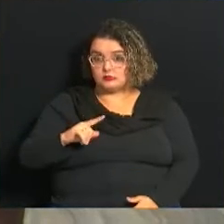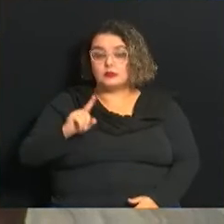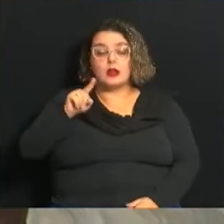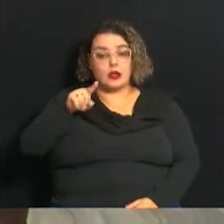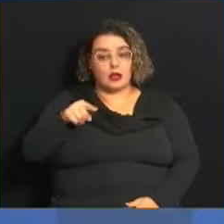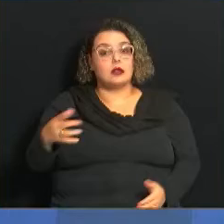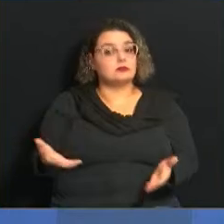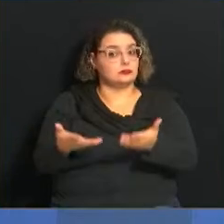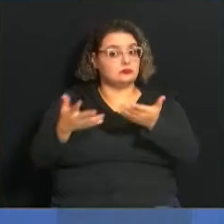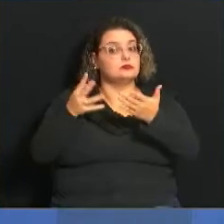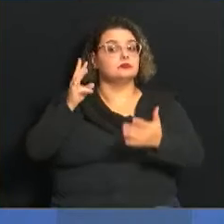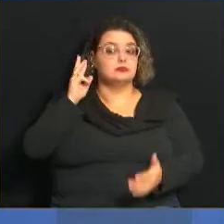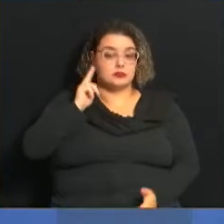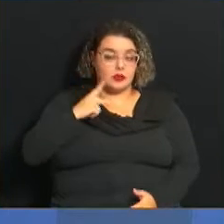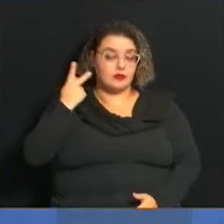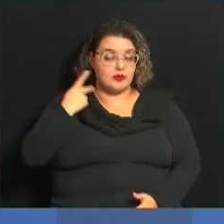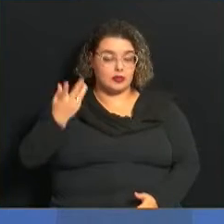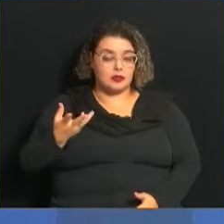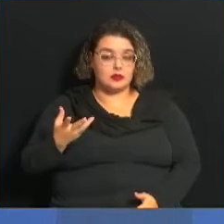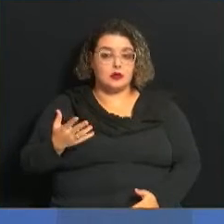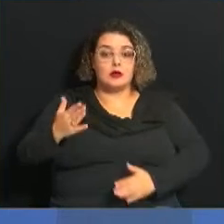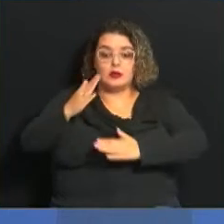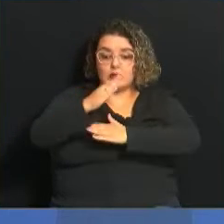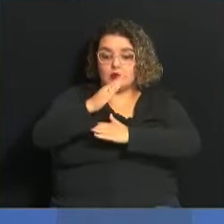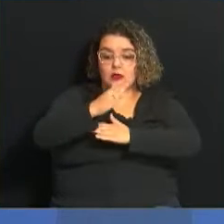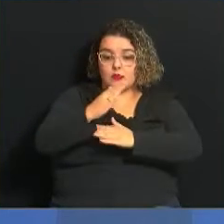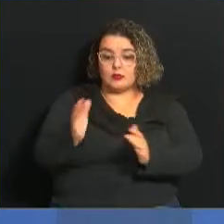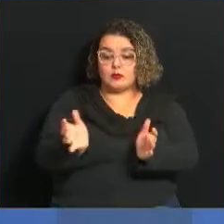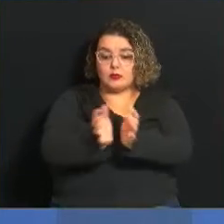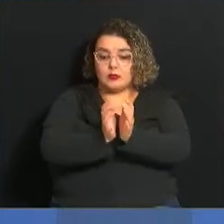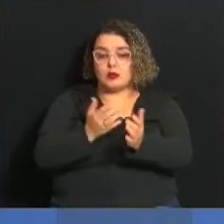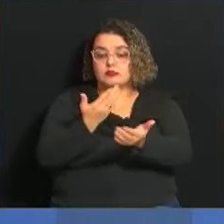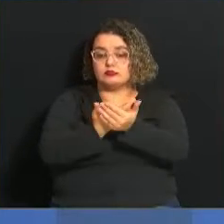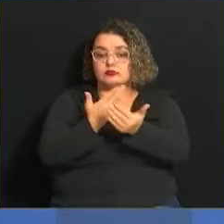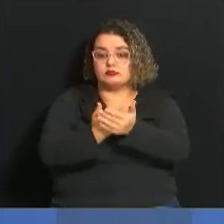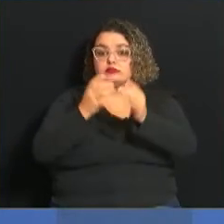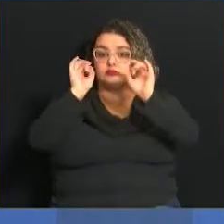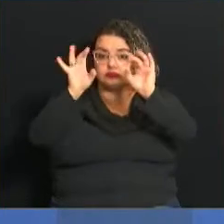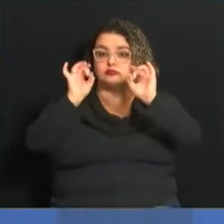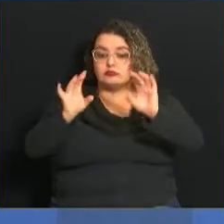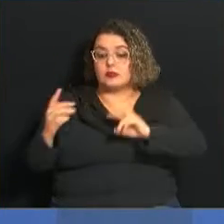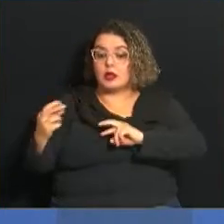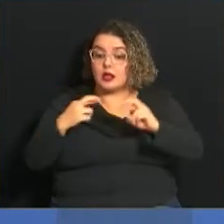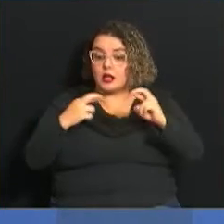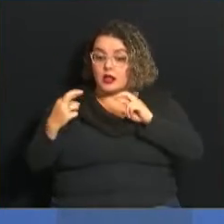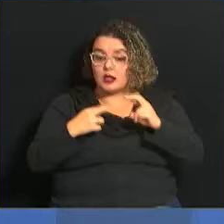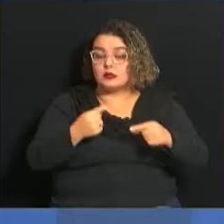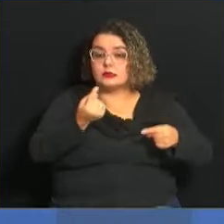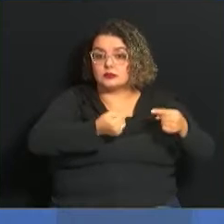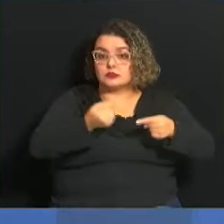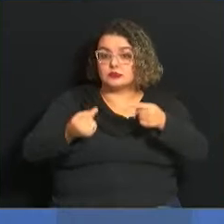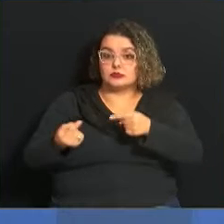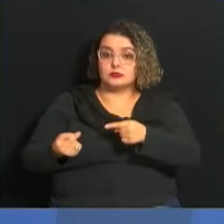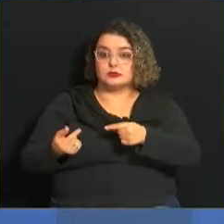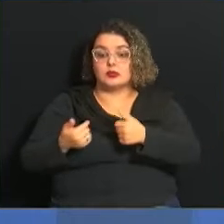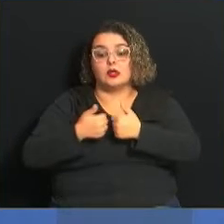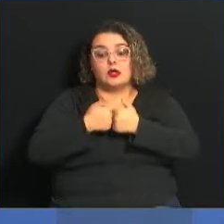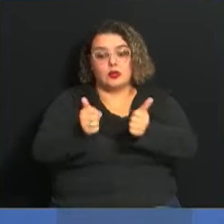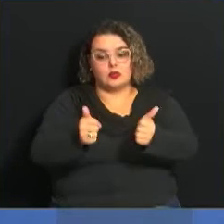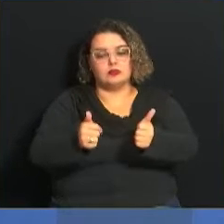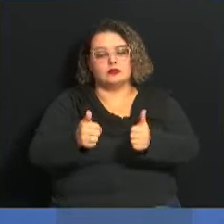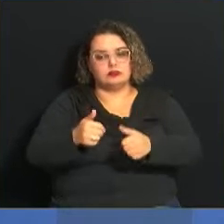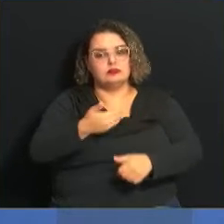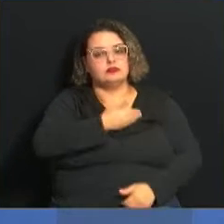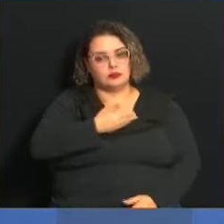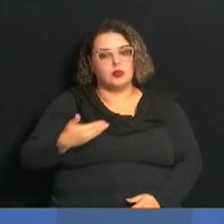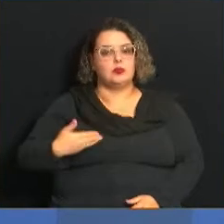do vereador quer que a Câmara instale uma comissão especial de estudos para analisar e discutir o transporte público